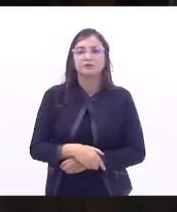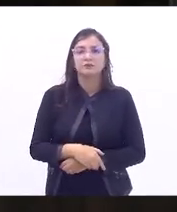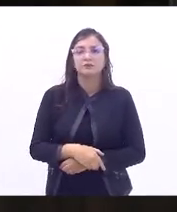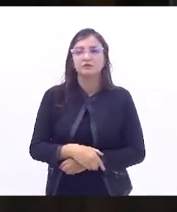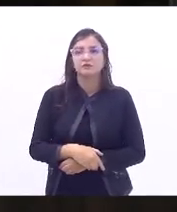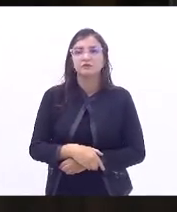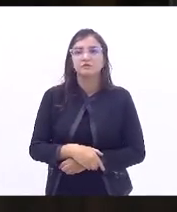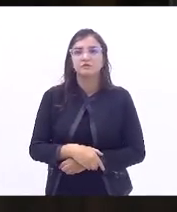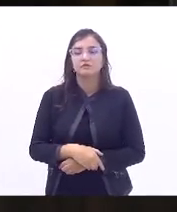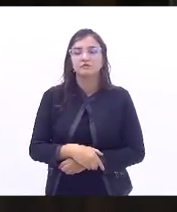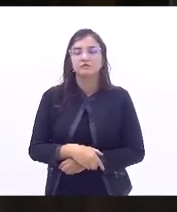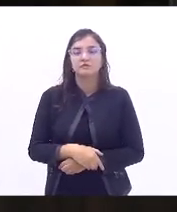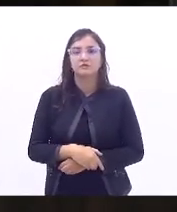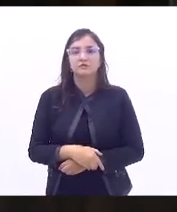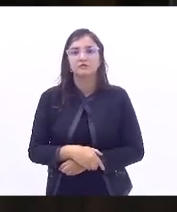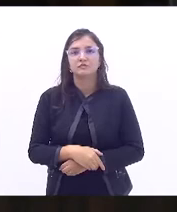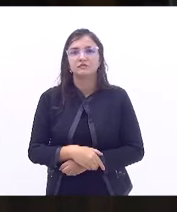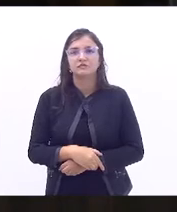Correia.